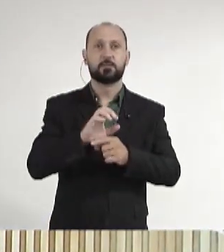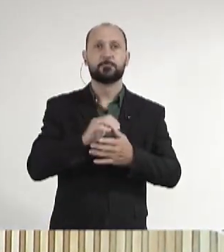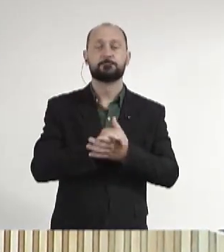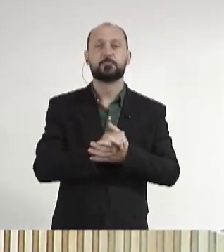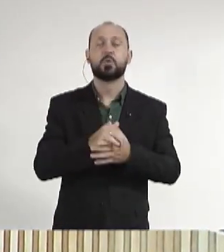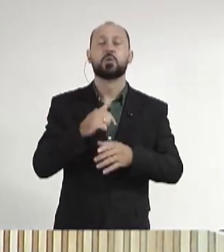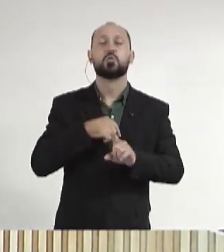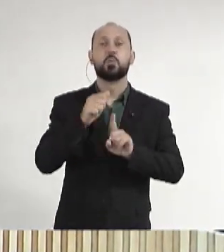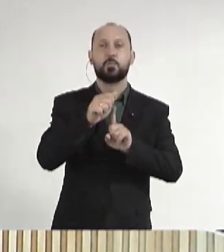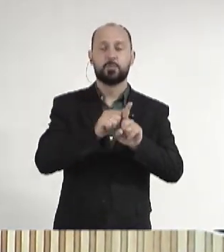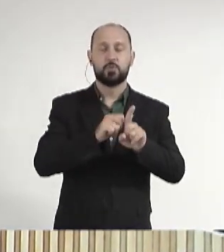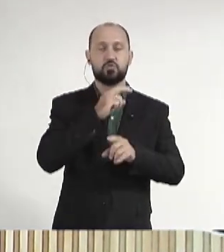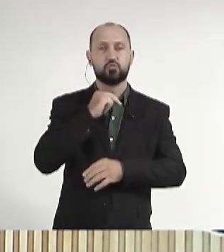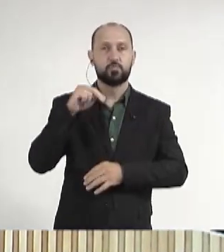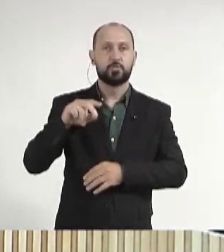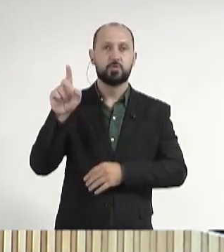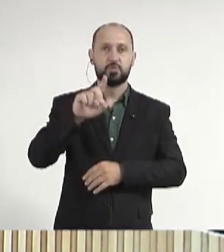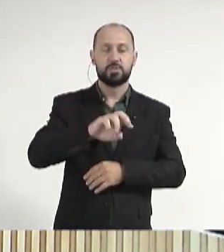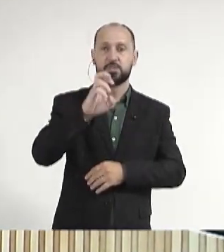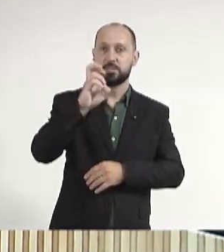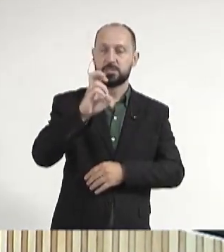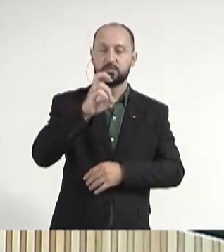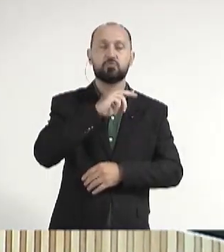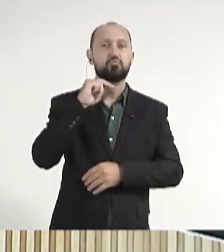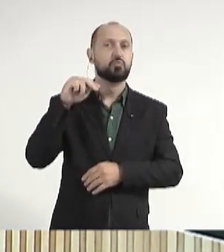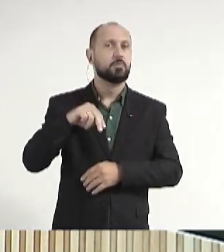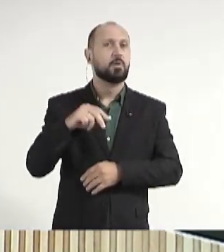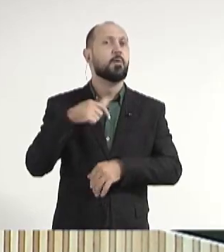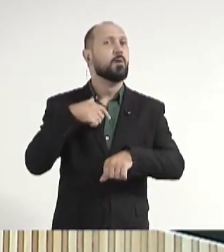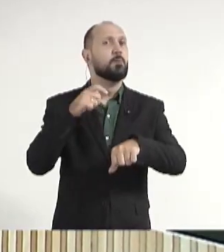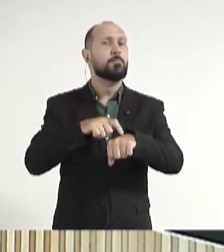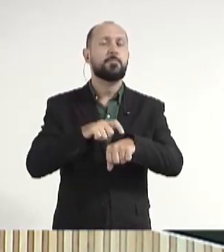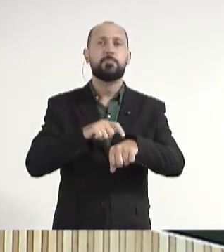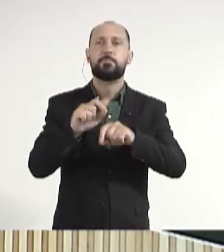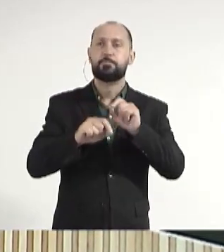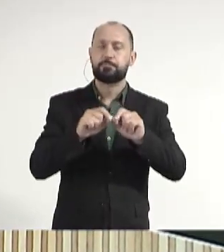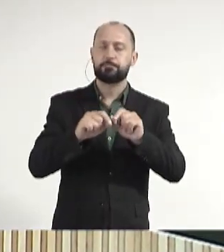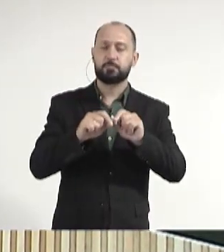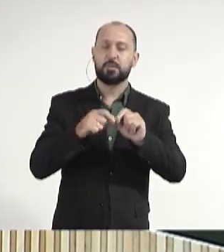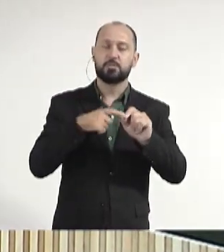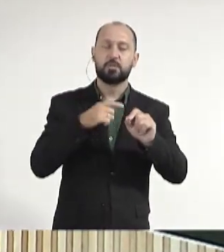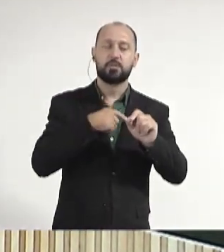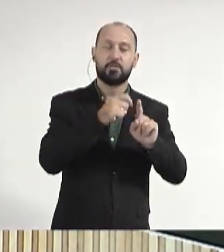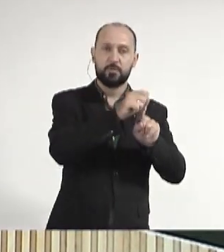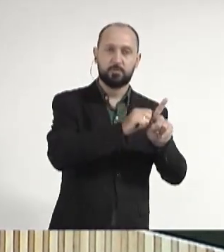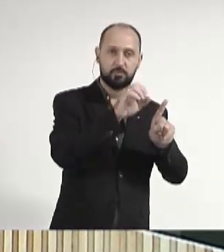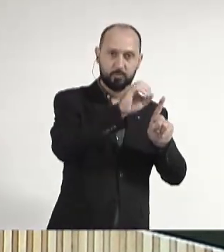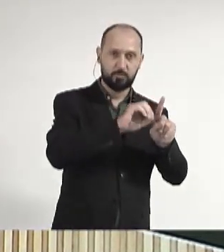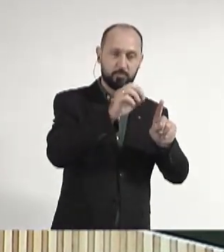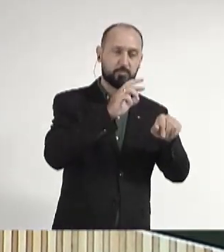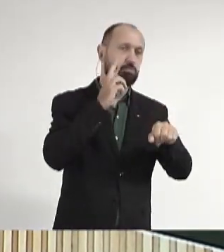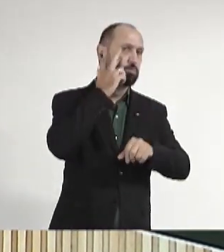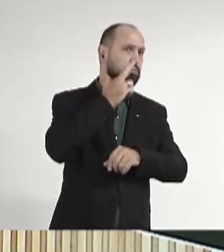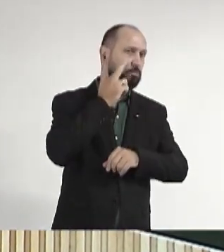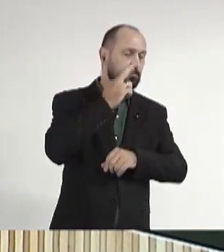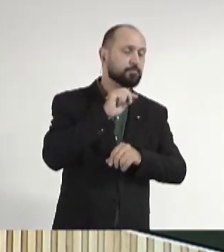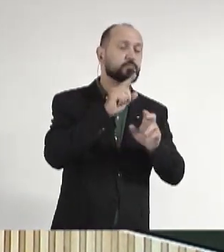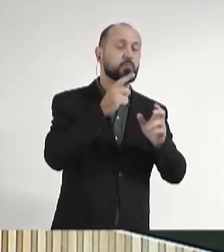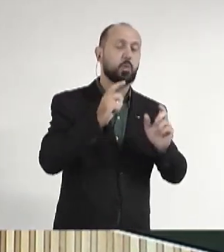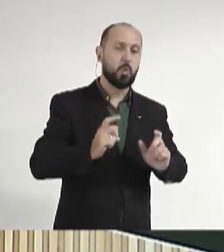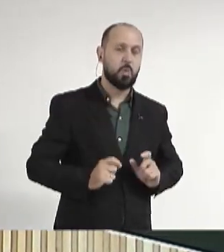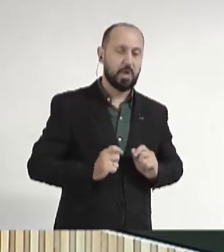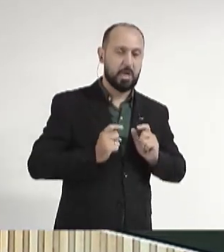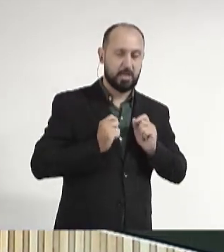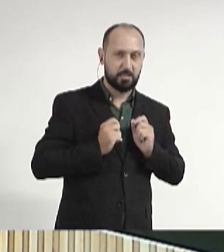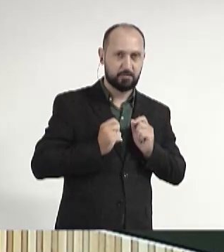no mês de novembro, hoje dia 5 de novembro. É momento também agora, depois de Outubro Rosa, muita conscientização em torno do câncer